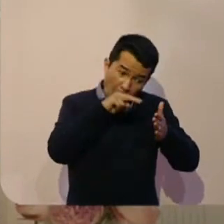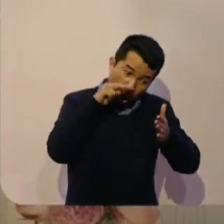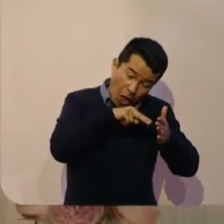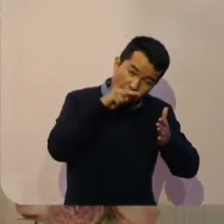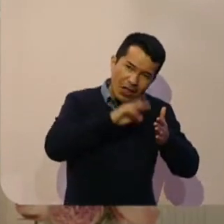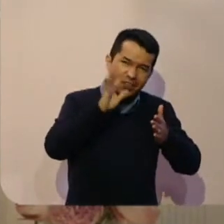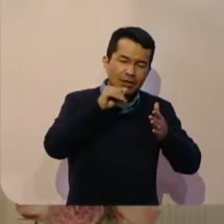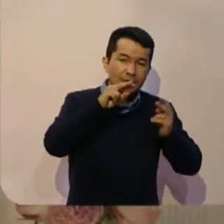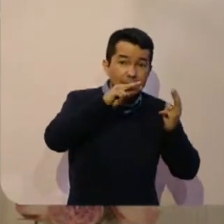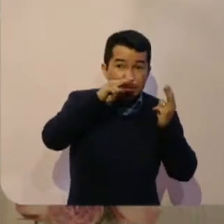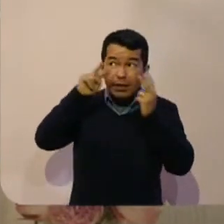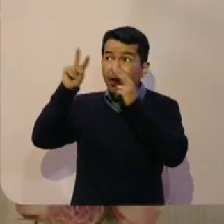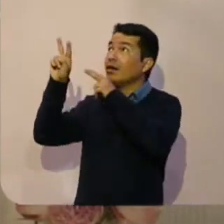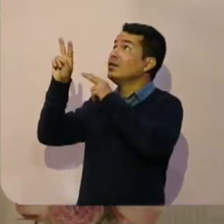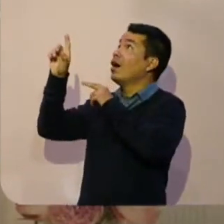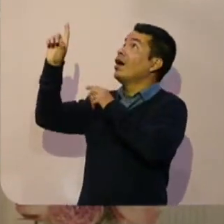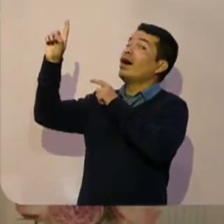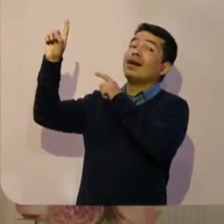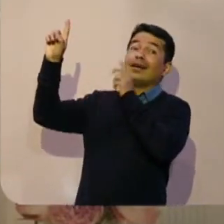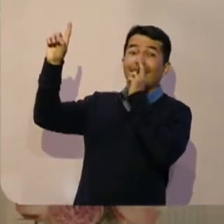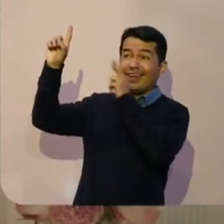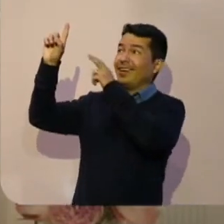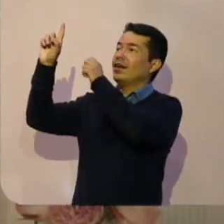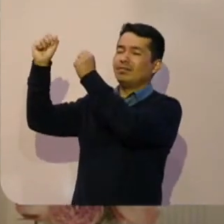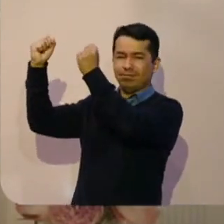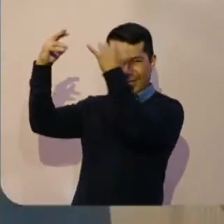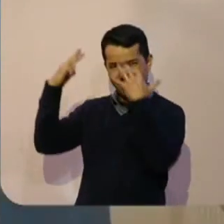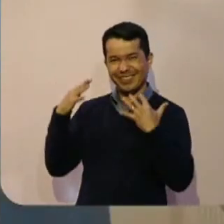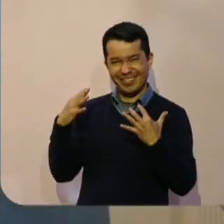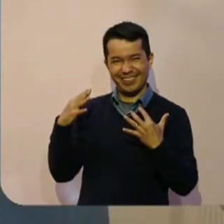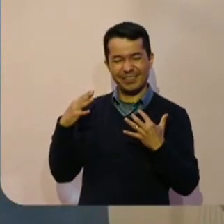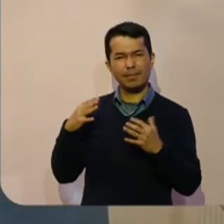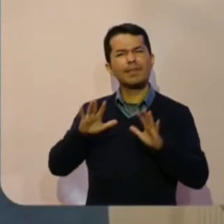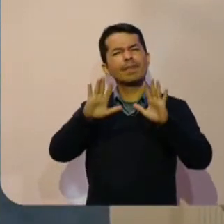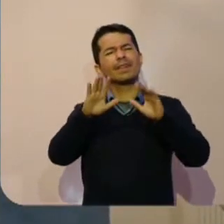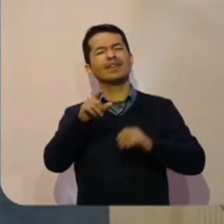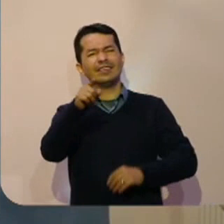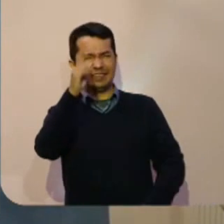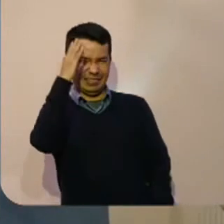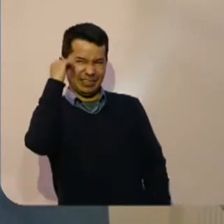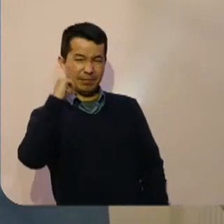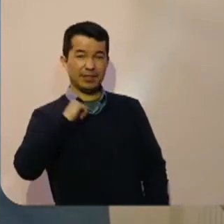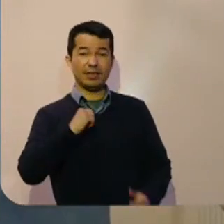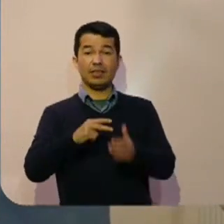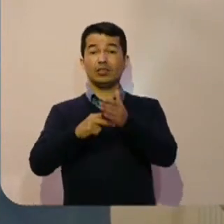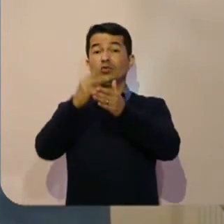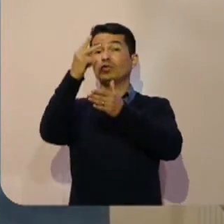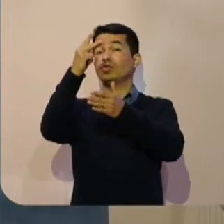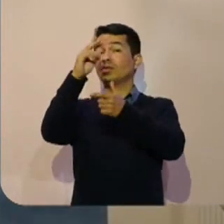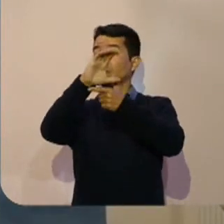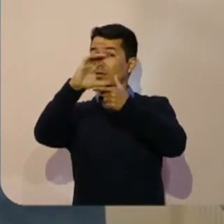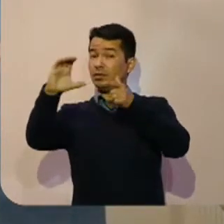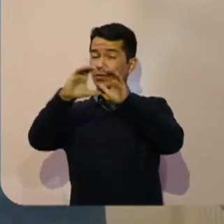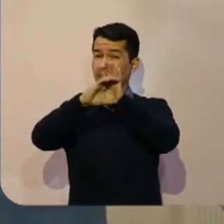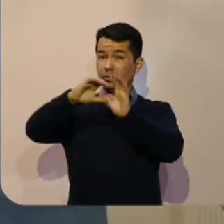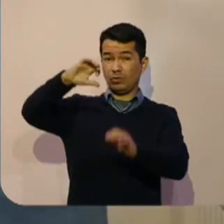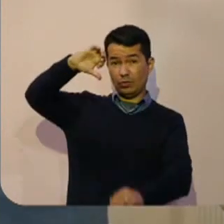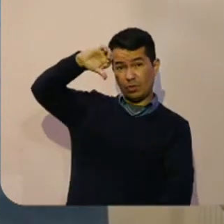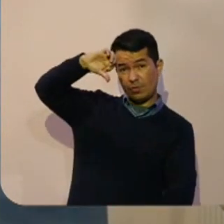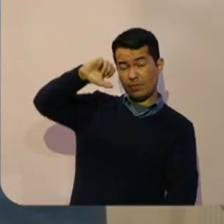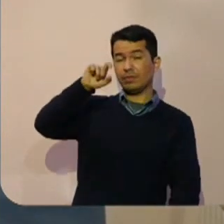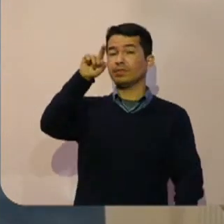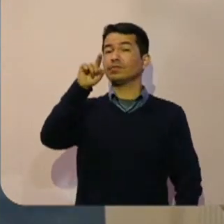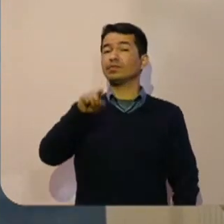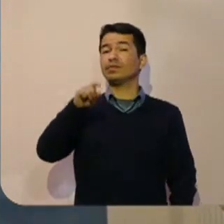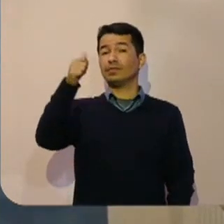Jesus prometeu. Ou melhor, que está na palavra de Deus, em 2 Coríntios 9, verso 10. E